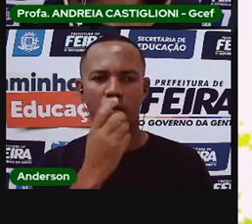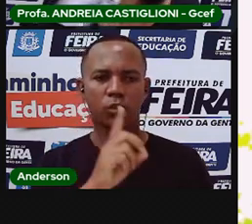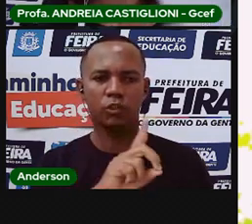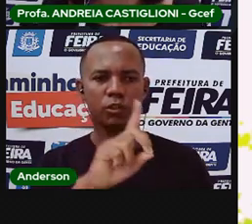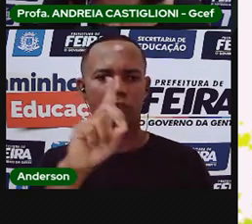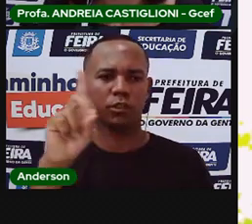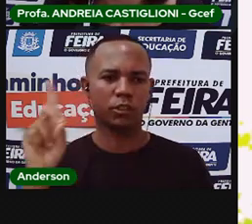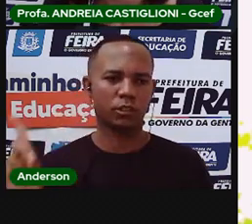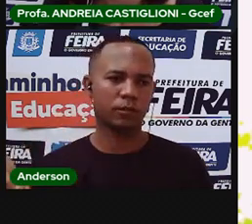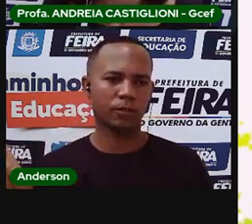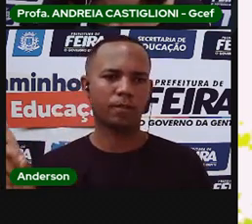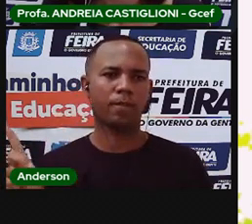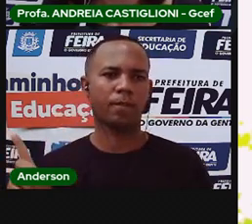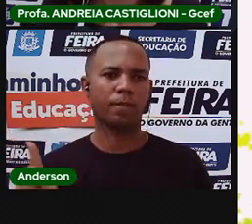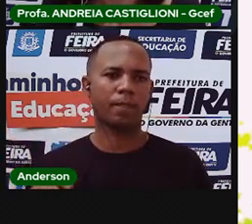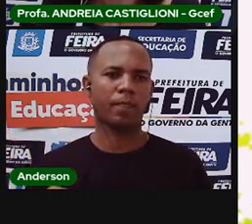dia.